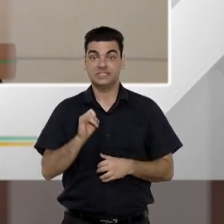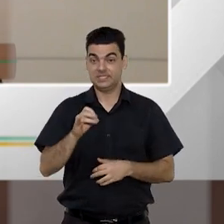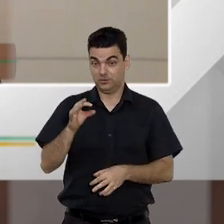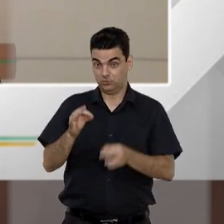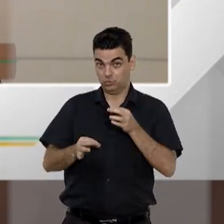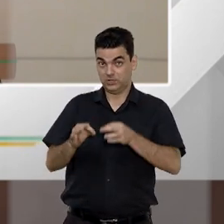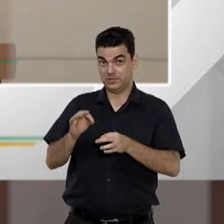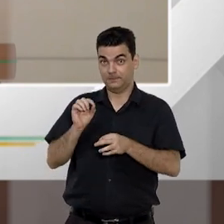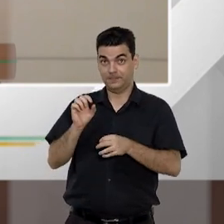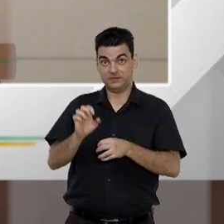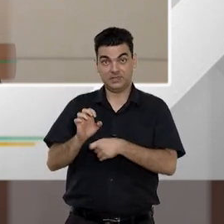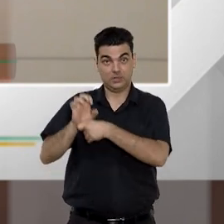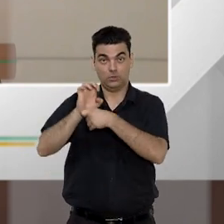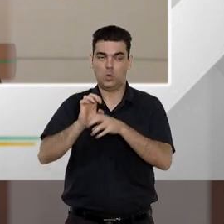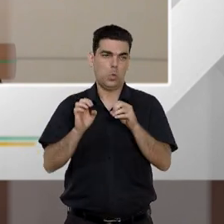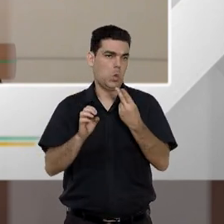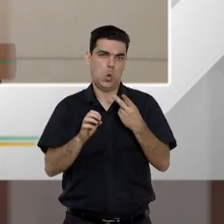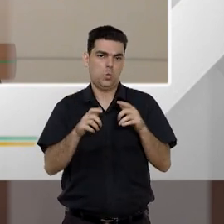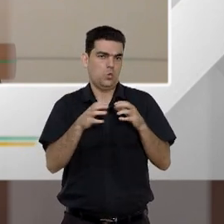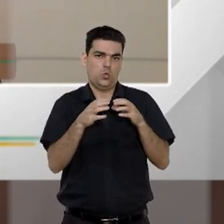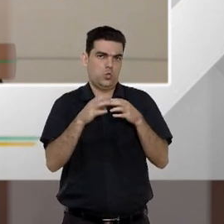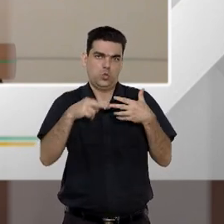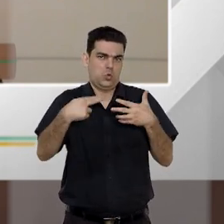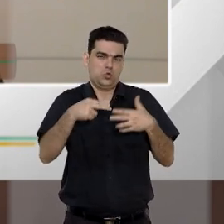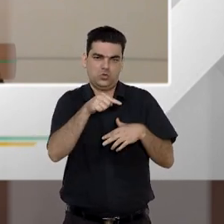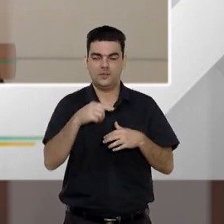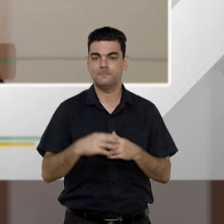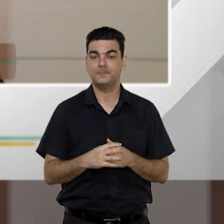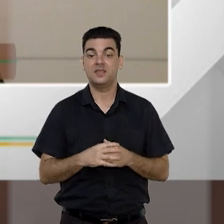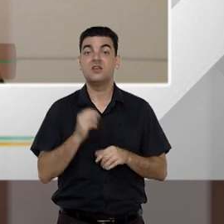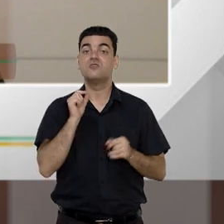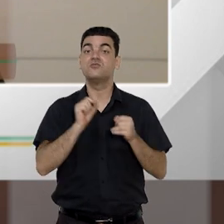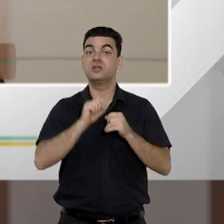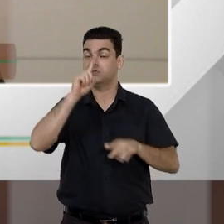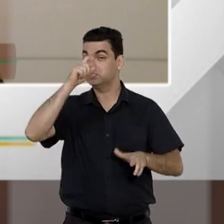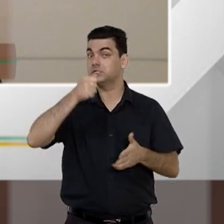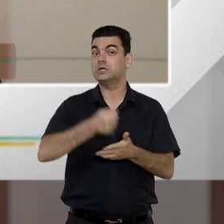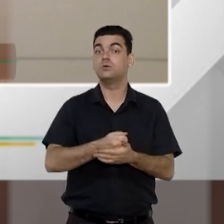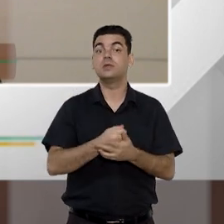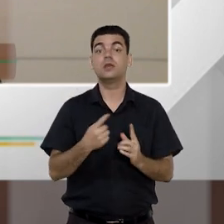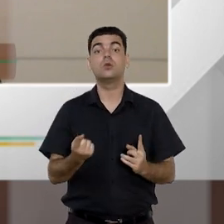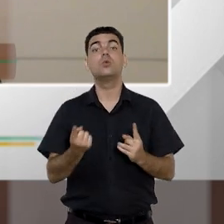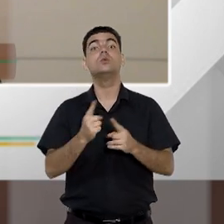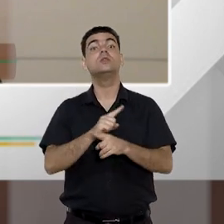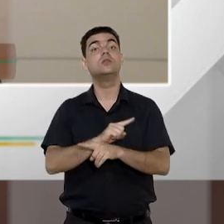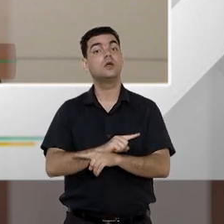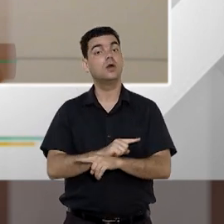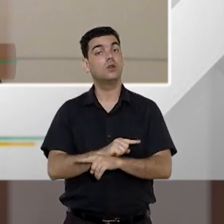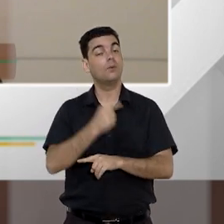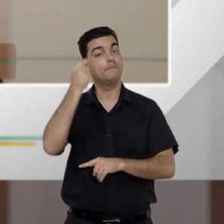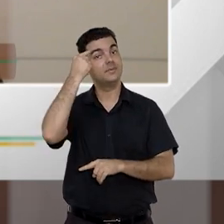estaduais, quando o juiz do juizado estadual ou o juiz da turma recursal desse uma decisão contrária